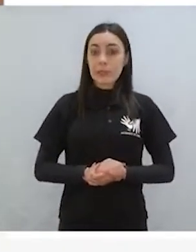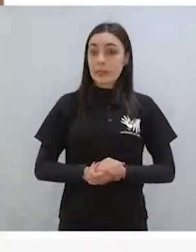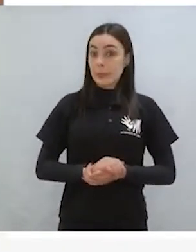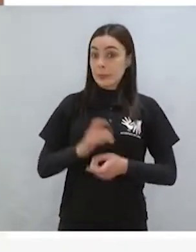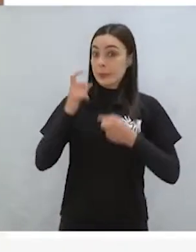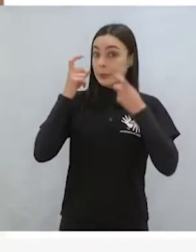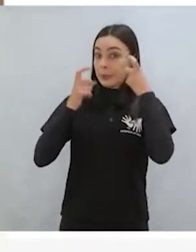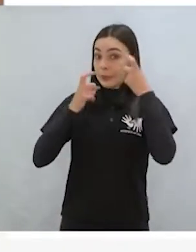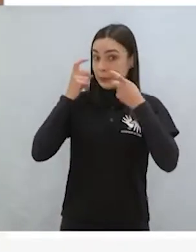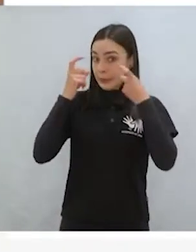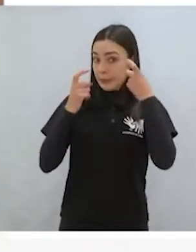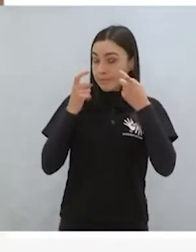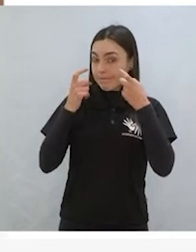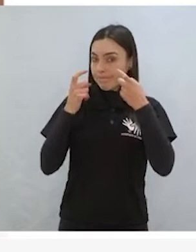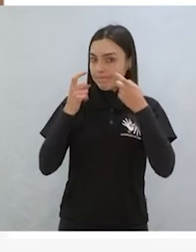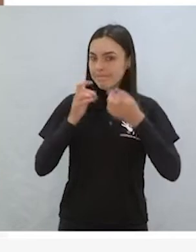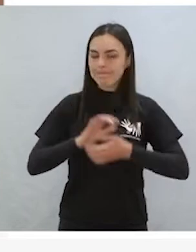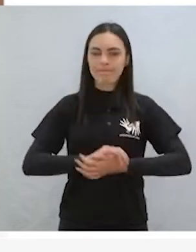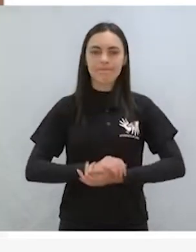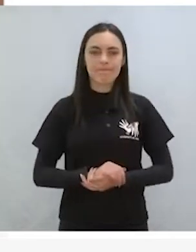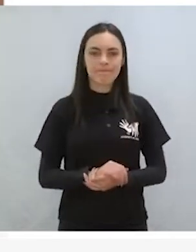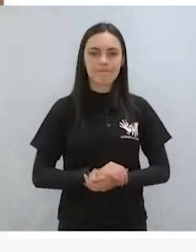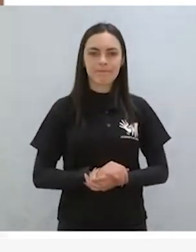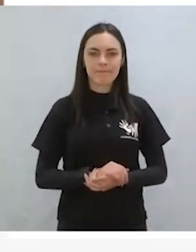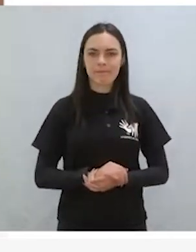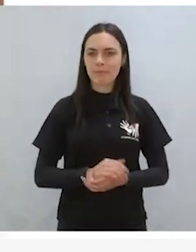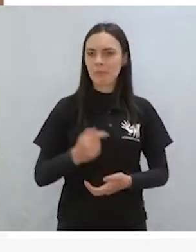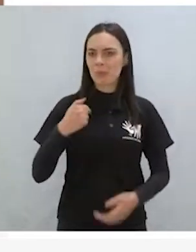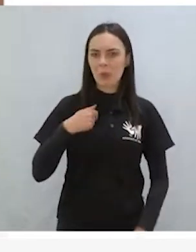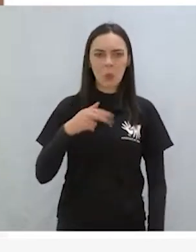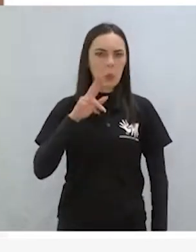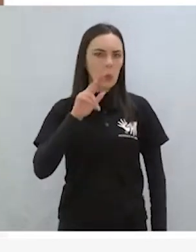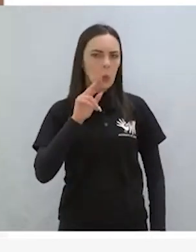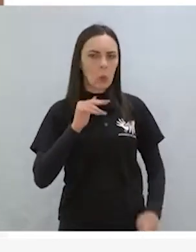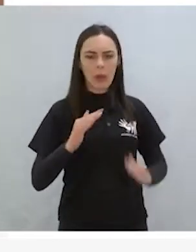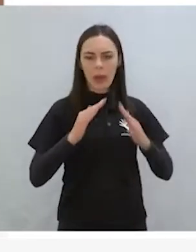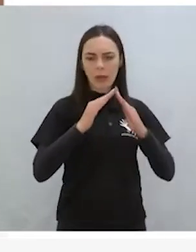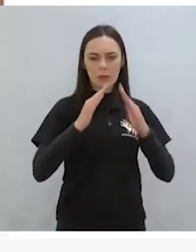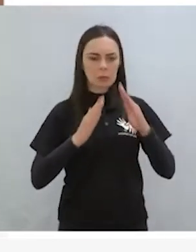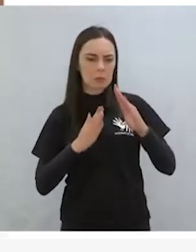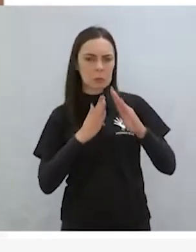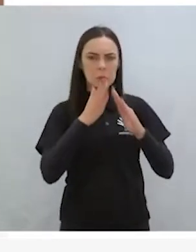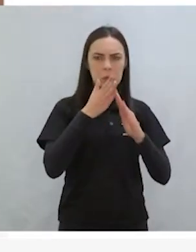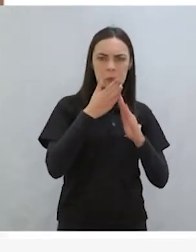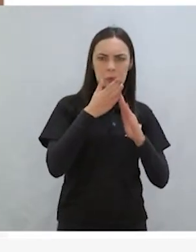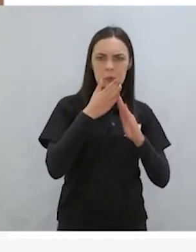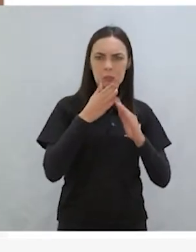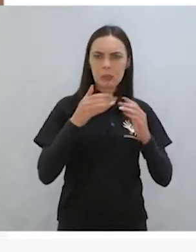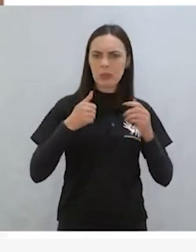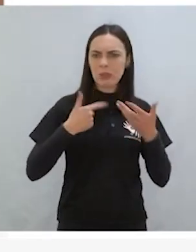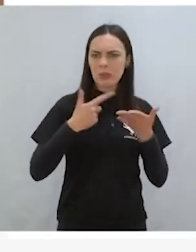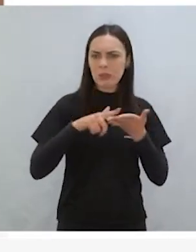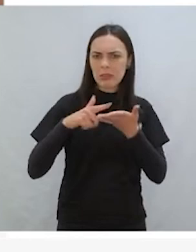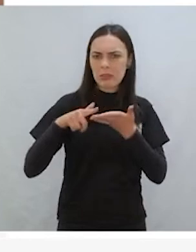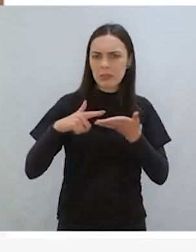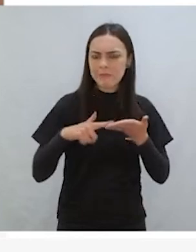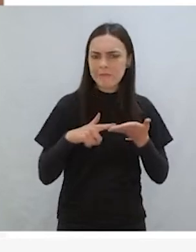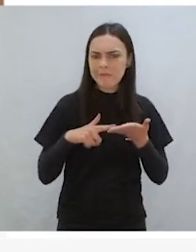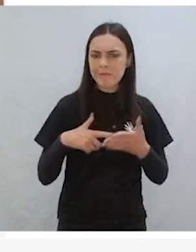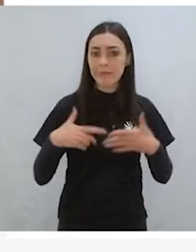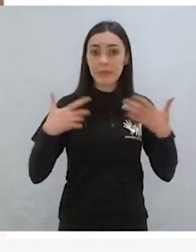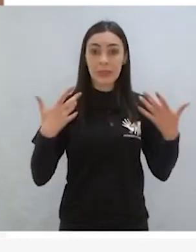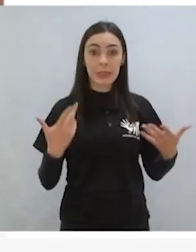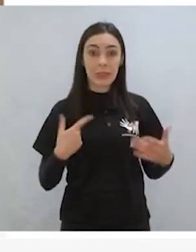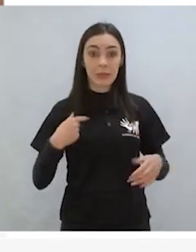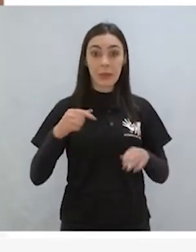Cinderela ficou preocupada quando ouviu aquilo. Nunca tinha entrado naquela parte da casa. E